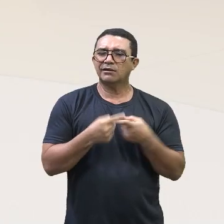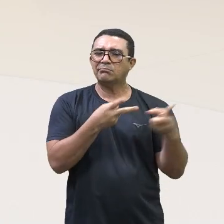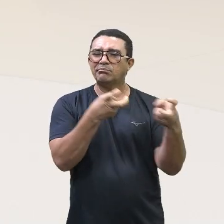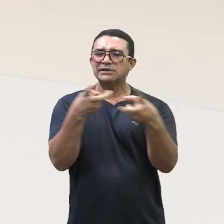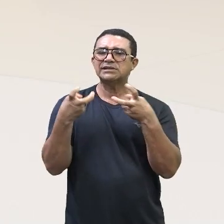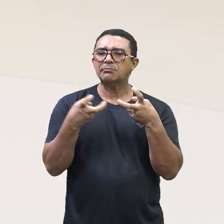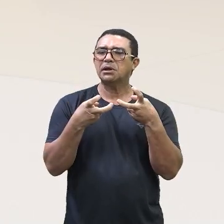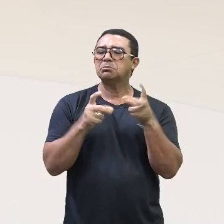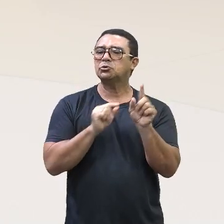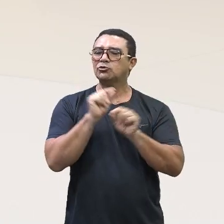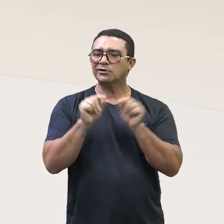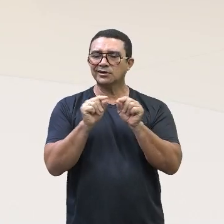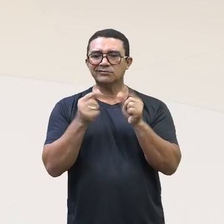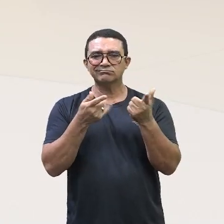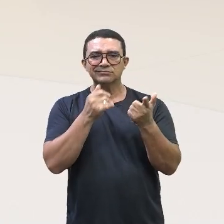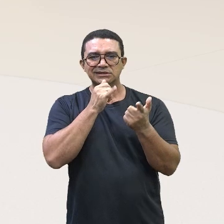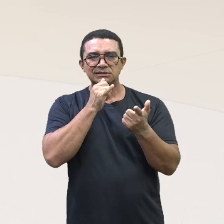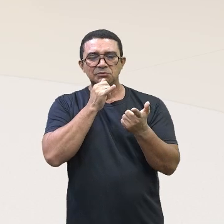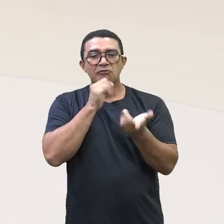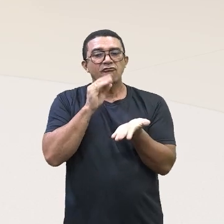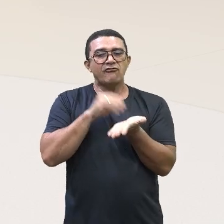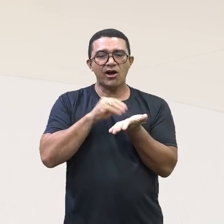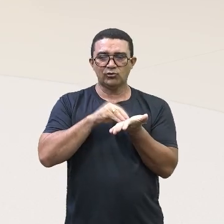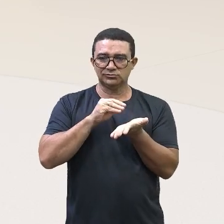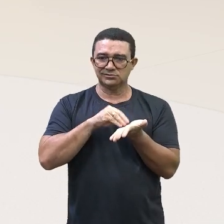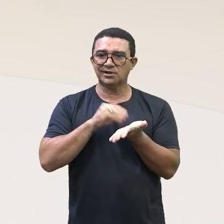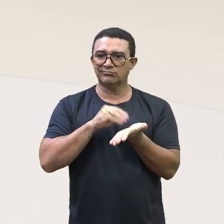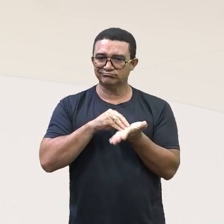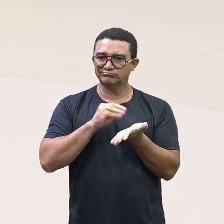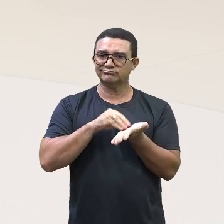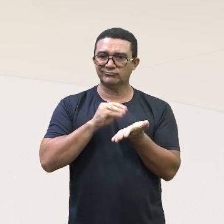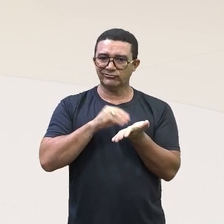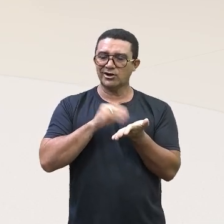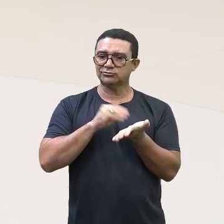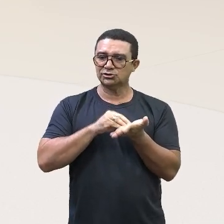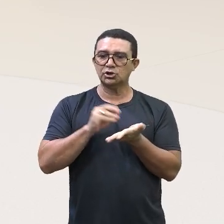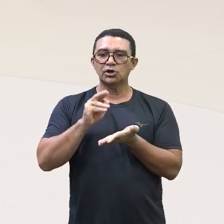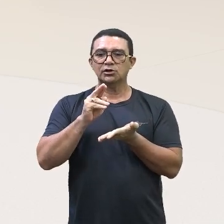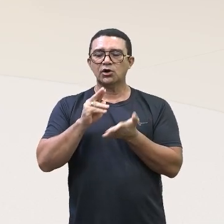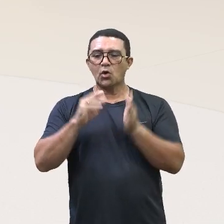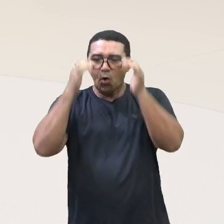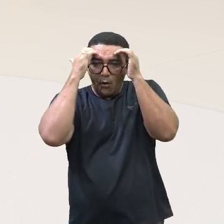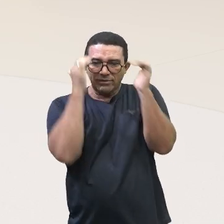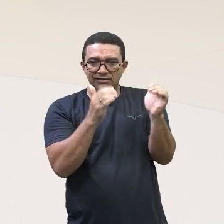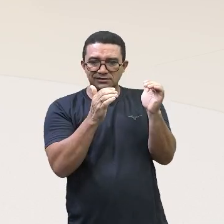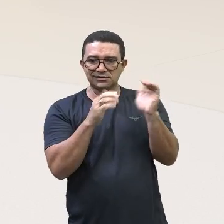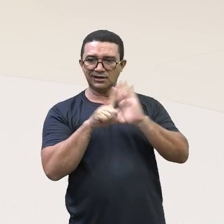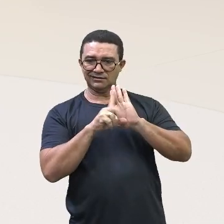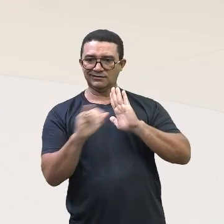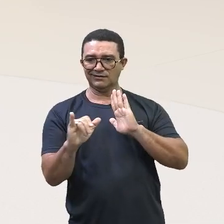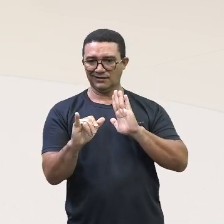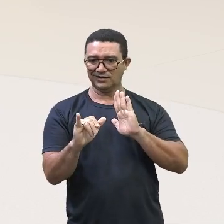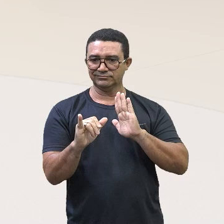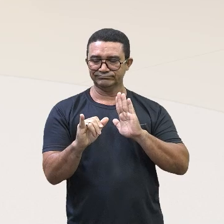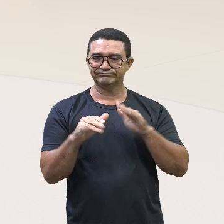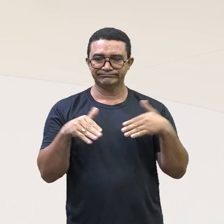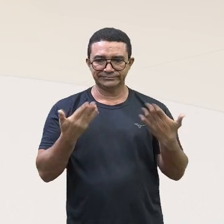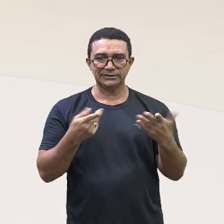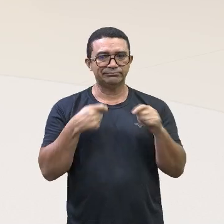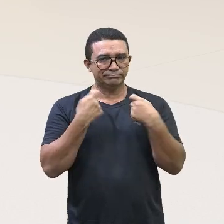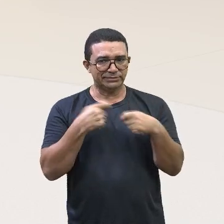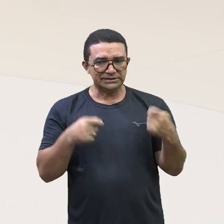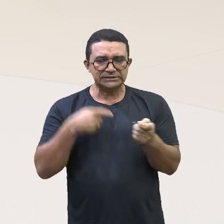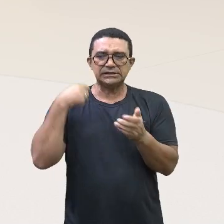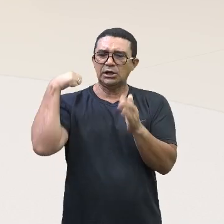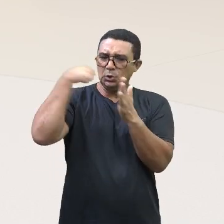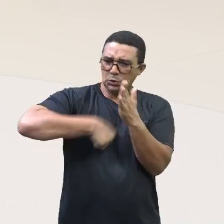percebemos aqui? É essa distância que há e essa falta da aplicabilidade da lei. Por isso que tem que se buscar, tem